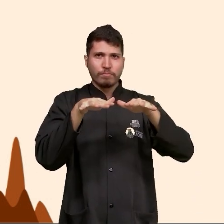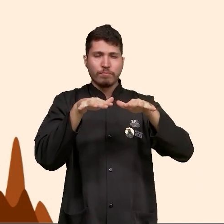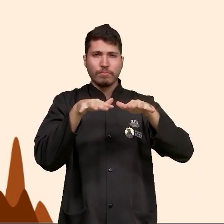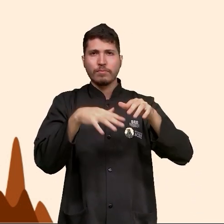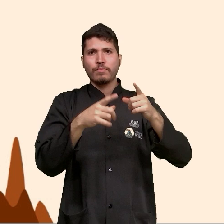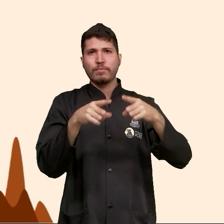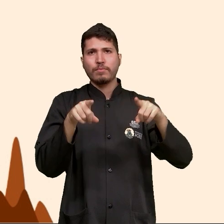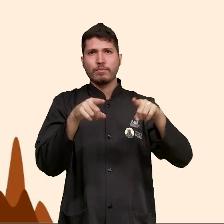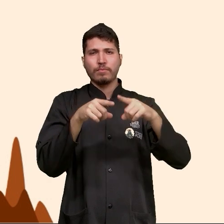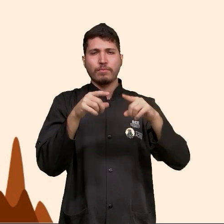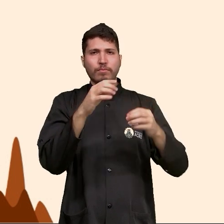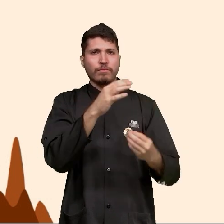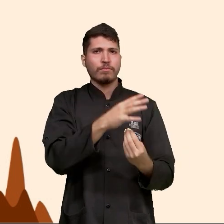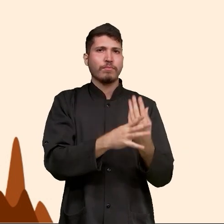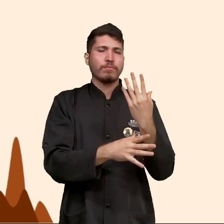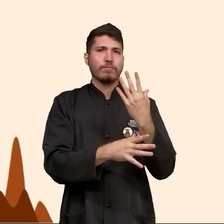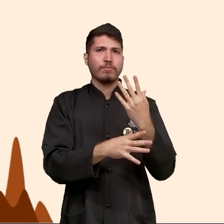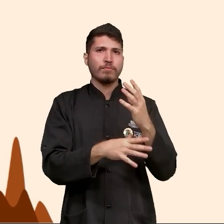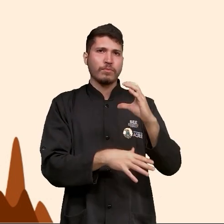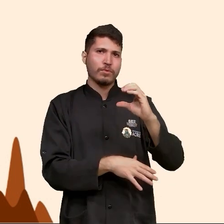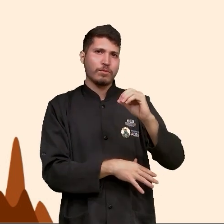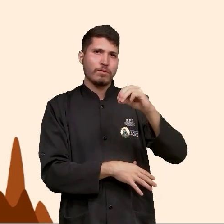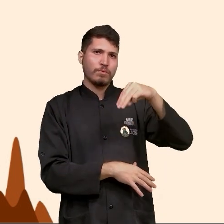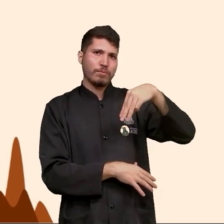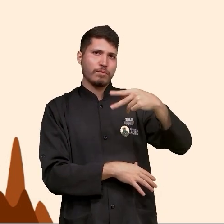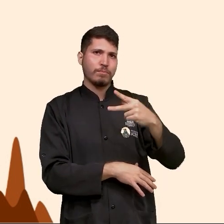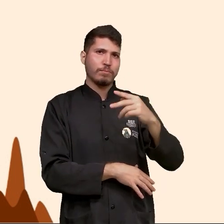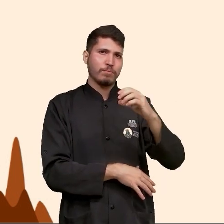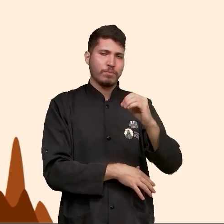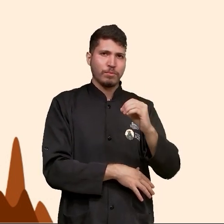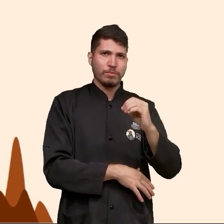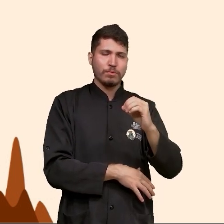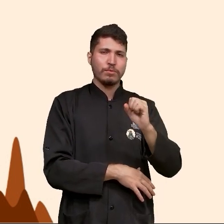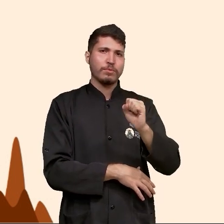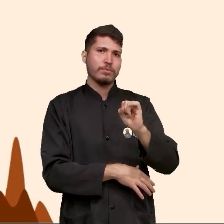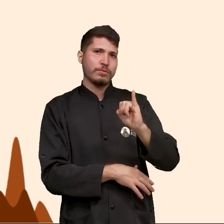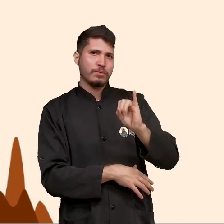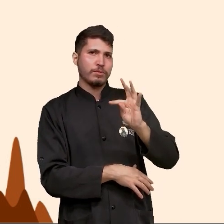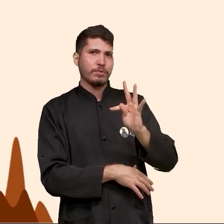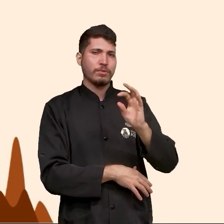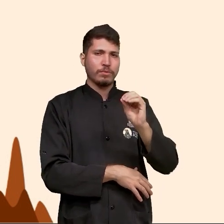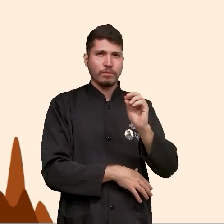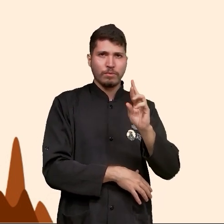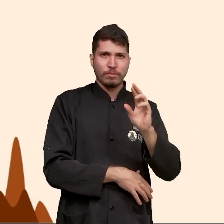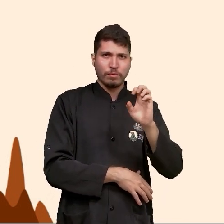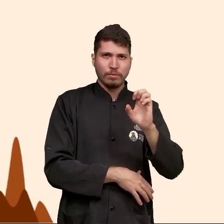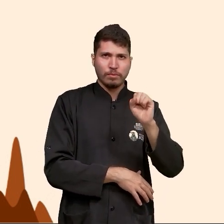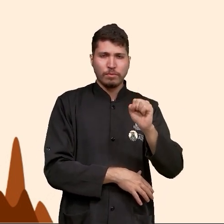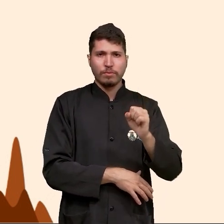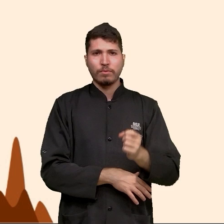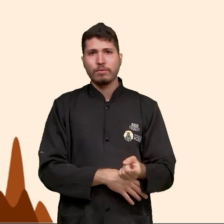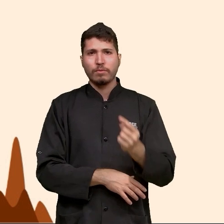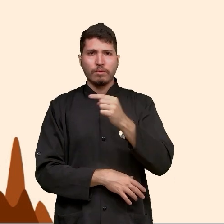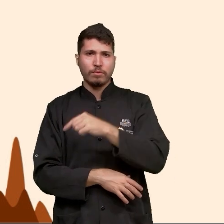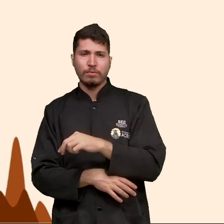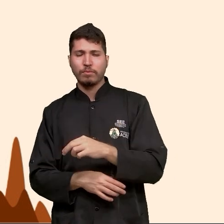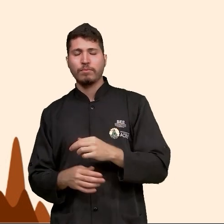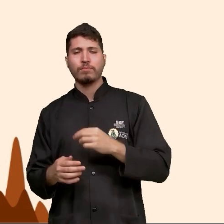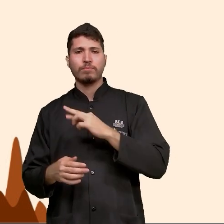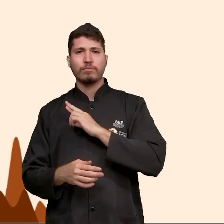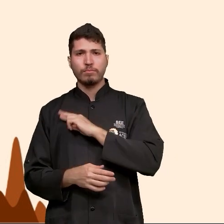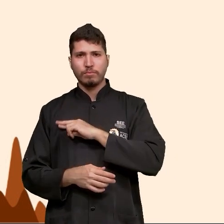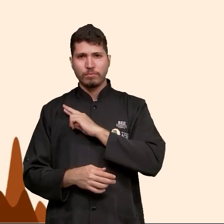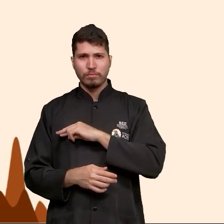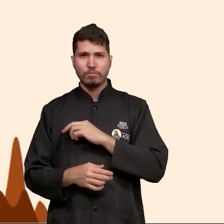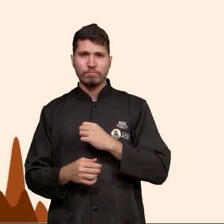surgem compositores, como esses que a gente já citou. Já no romantismo, a arte busca exprimir emoções intensas